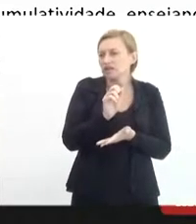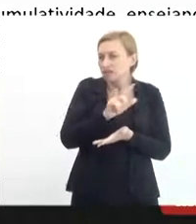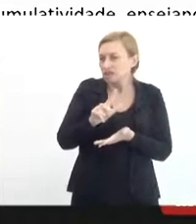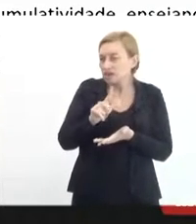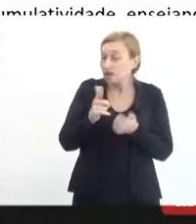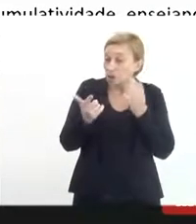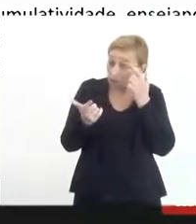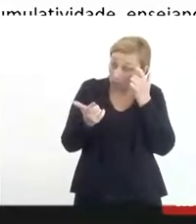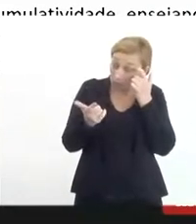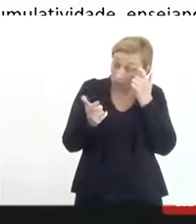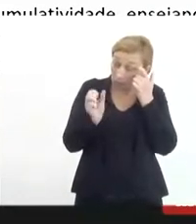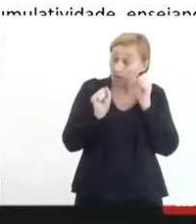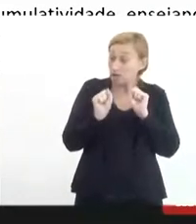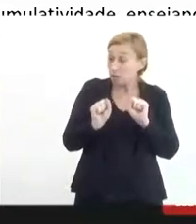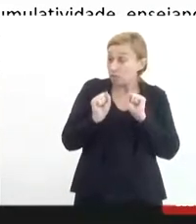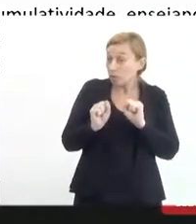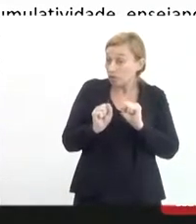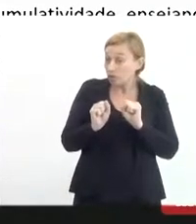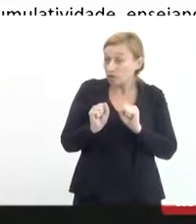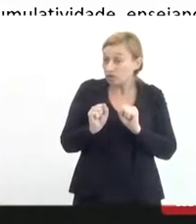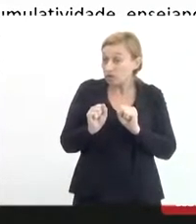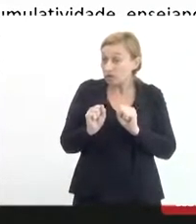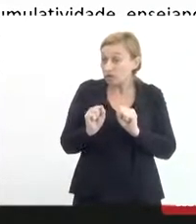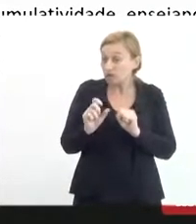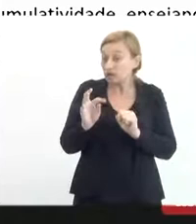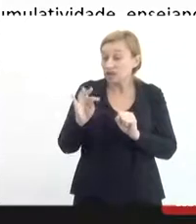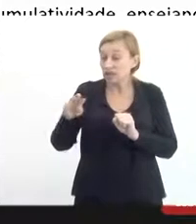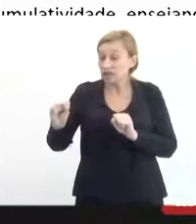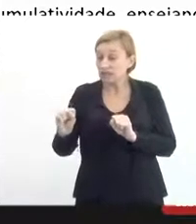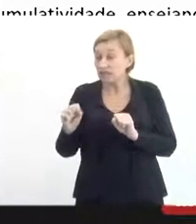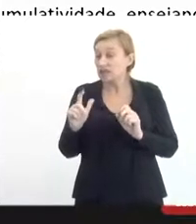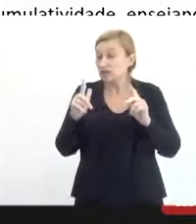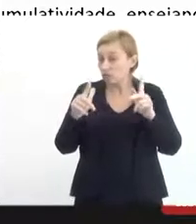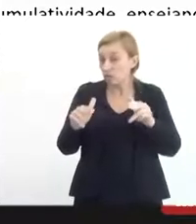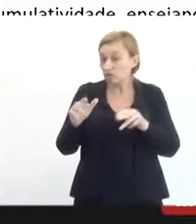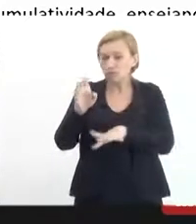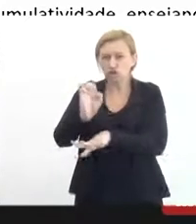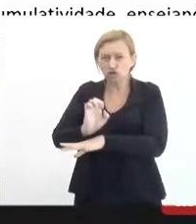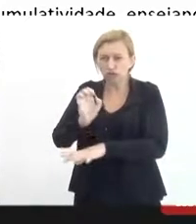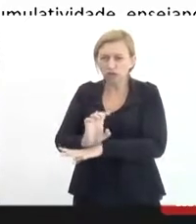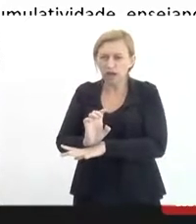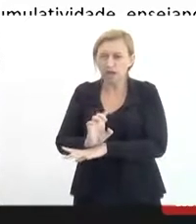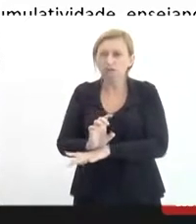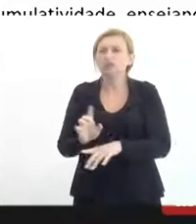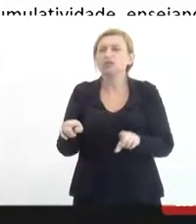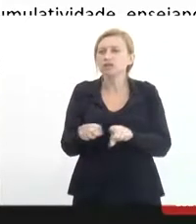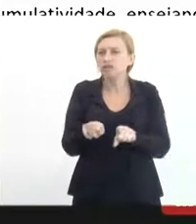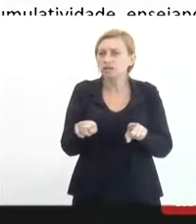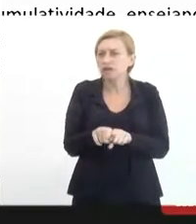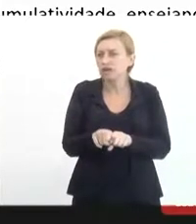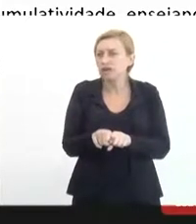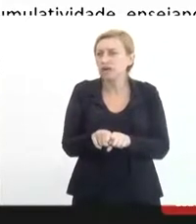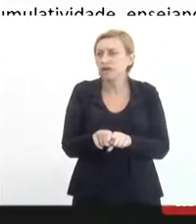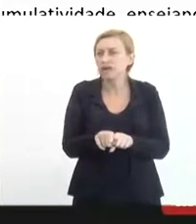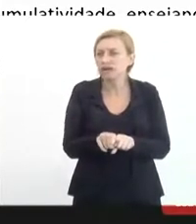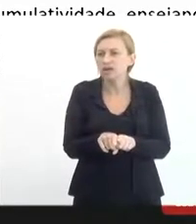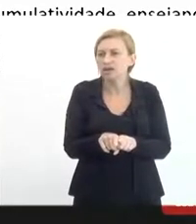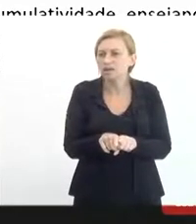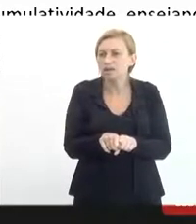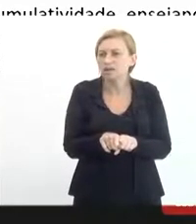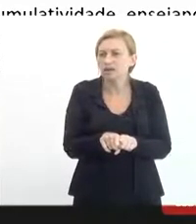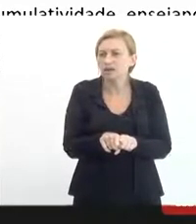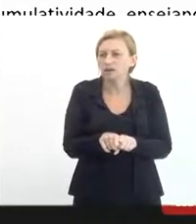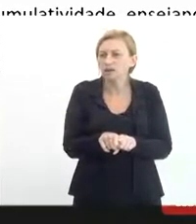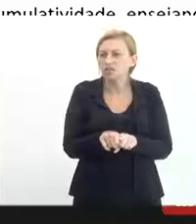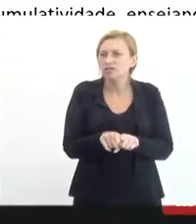autos que eventualmente podem tratar da mesma tese na perspectiva do Estado, contudo, há circunstâncias que nos levaram a tomar